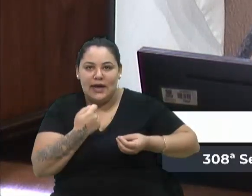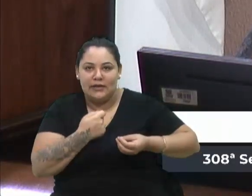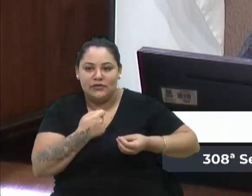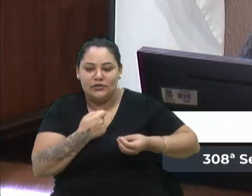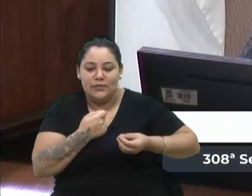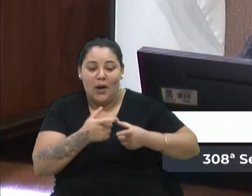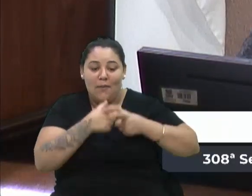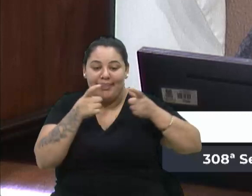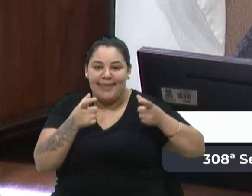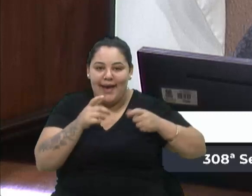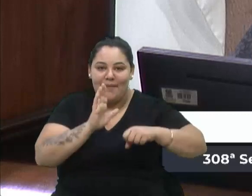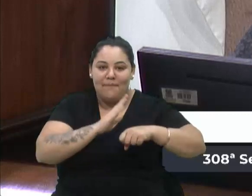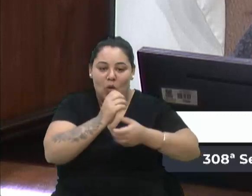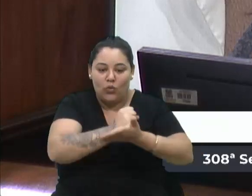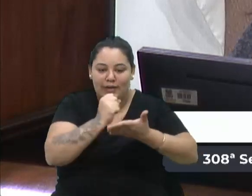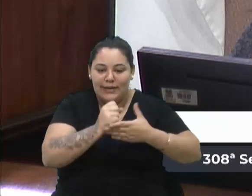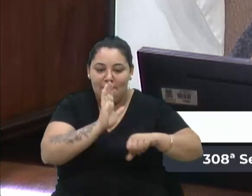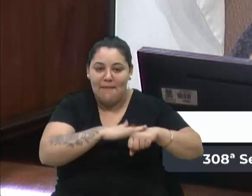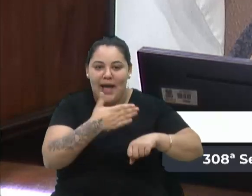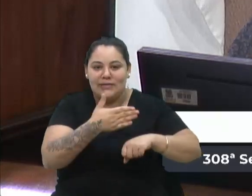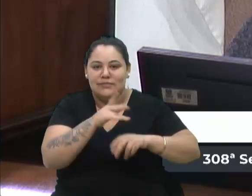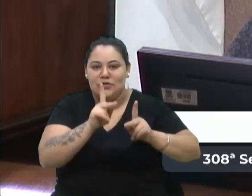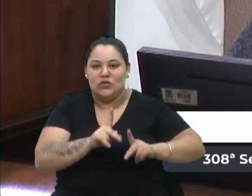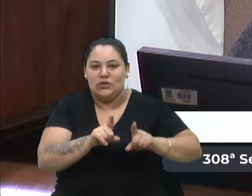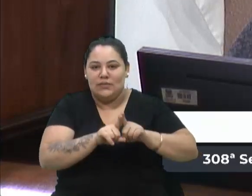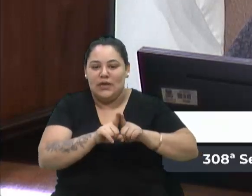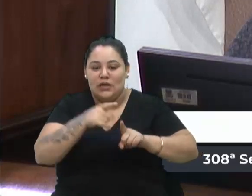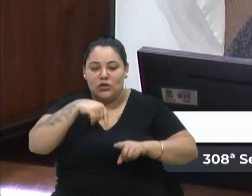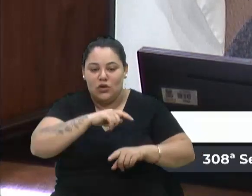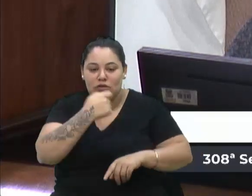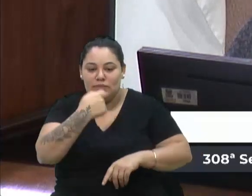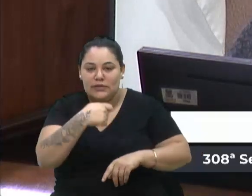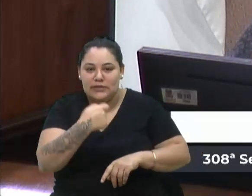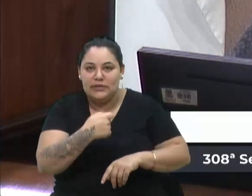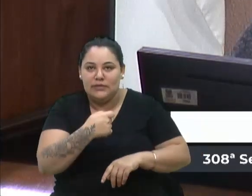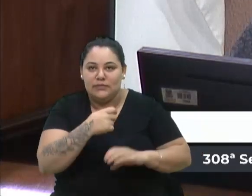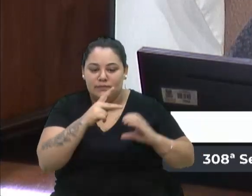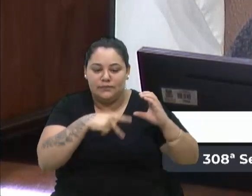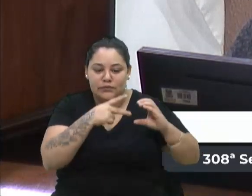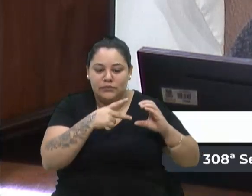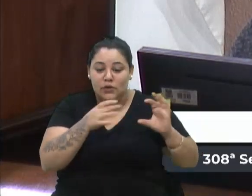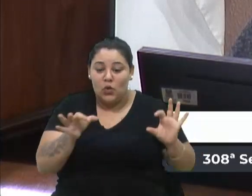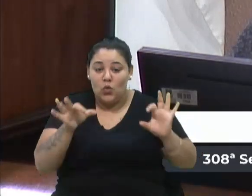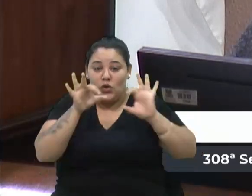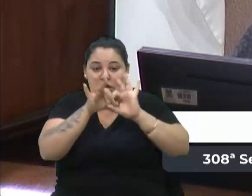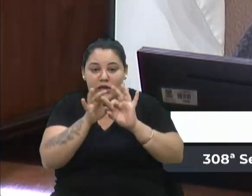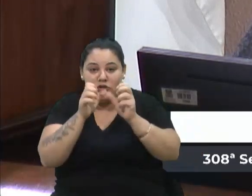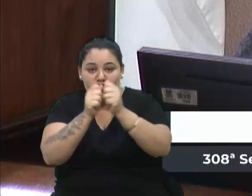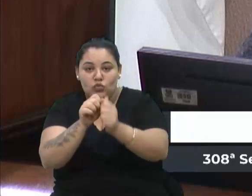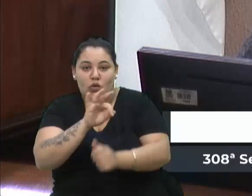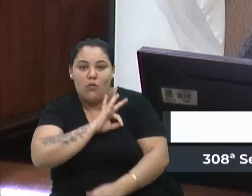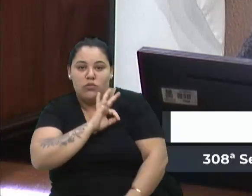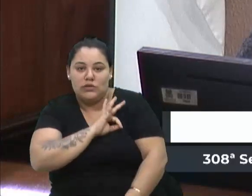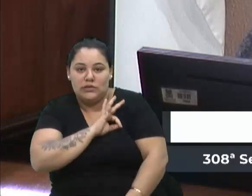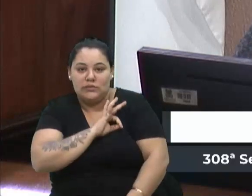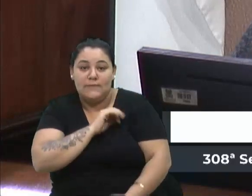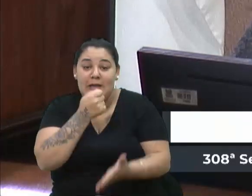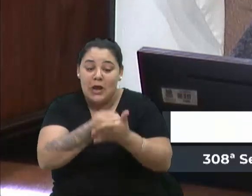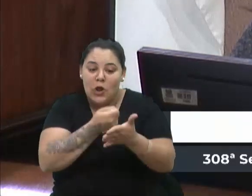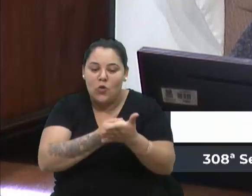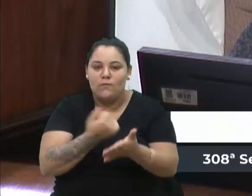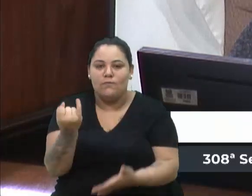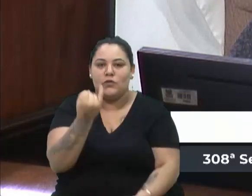sabem o quanto precisa de mais gente né então a gente precisa sim colocar essa casa como malhada nessas lutas importantes